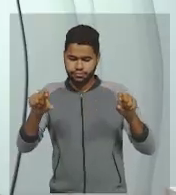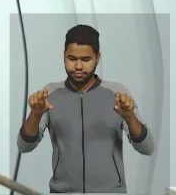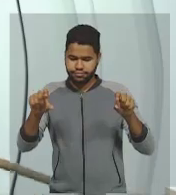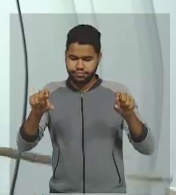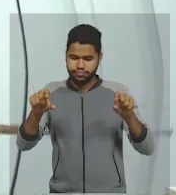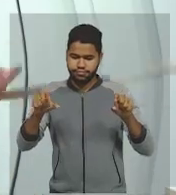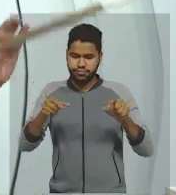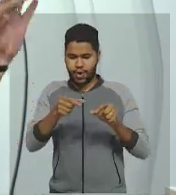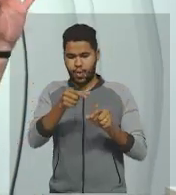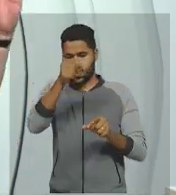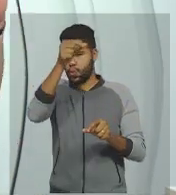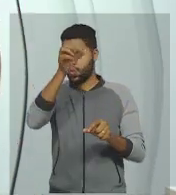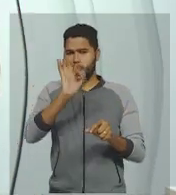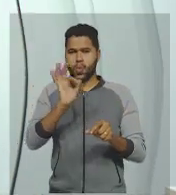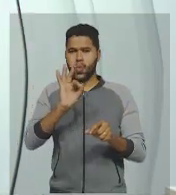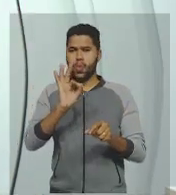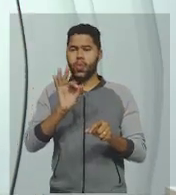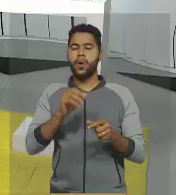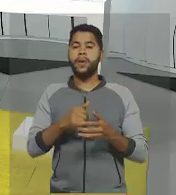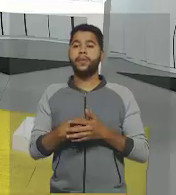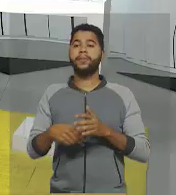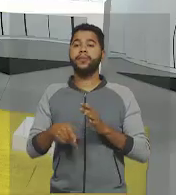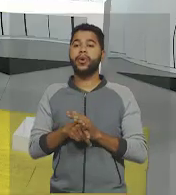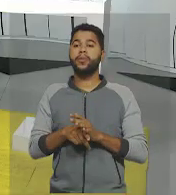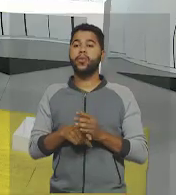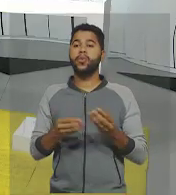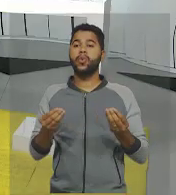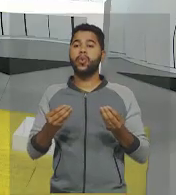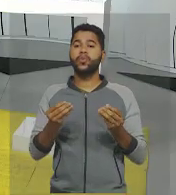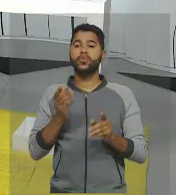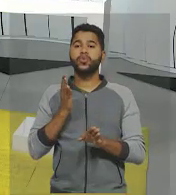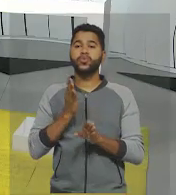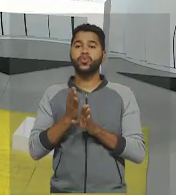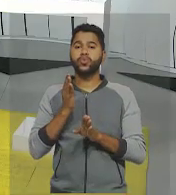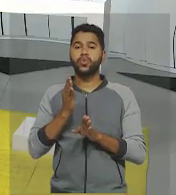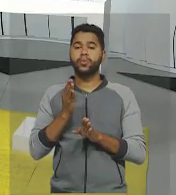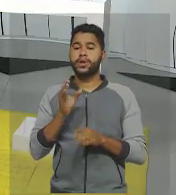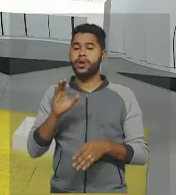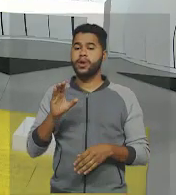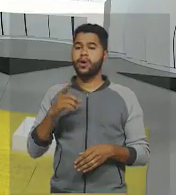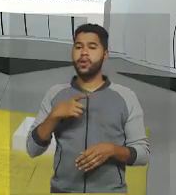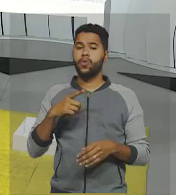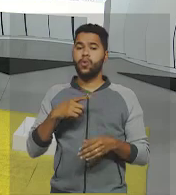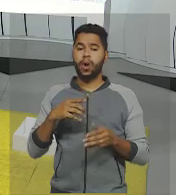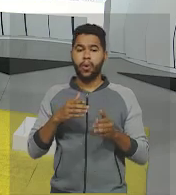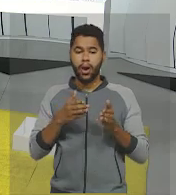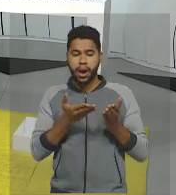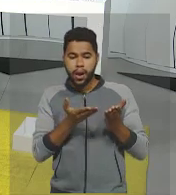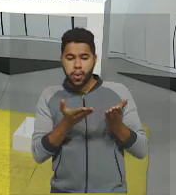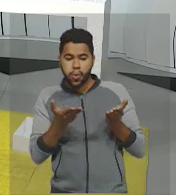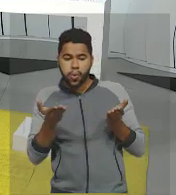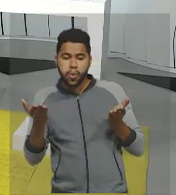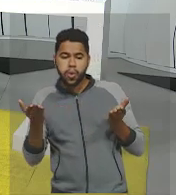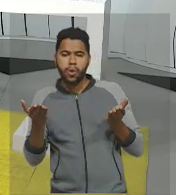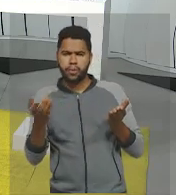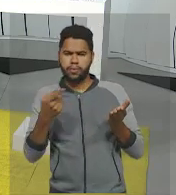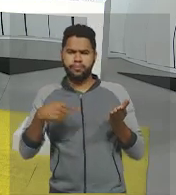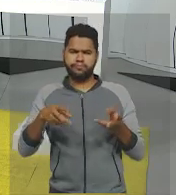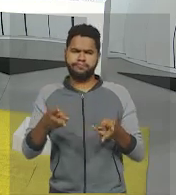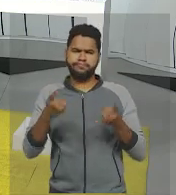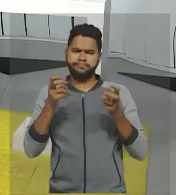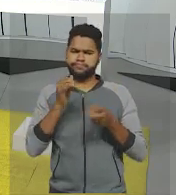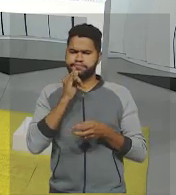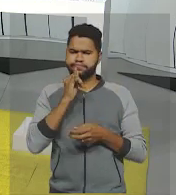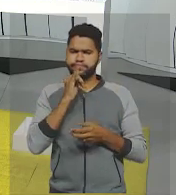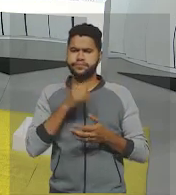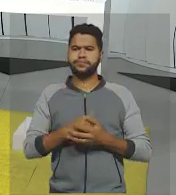quiser, então, descobrir qual é o centro de massa dessa vassoura? Existe um procedimento prático bem fácil para vocês perceberem isso.